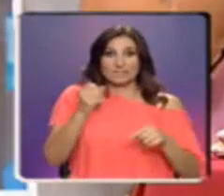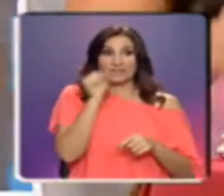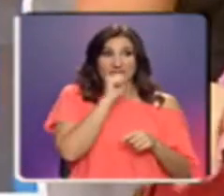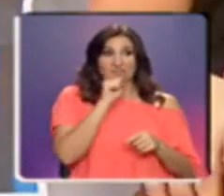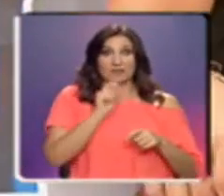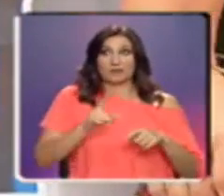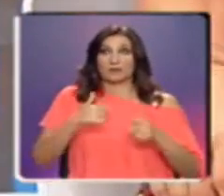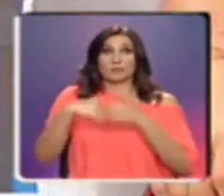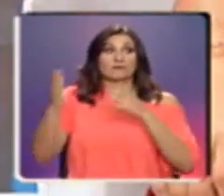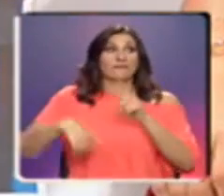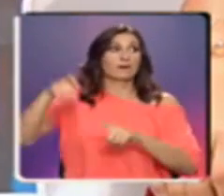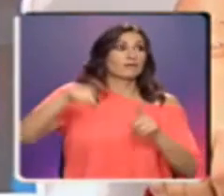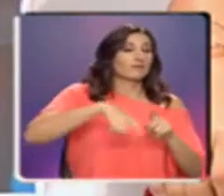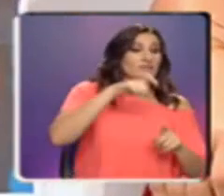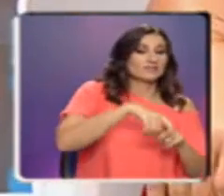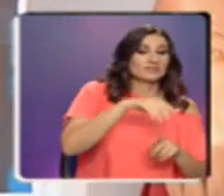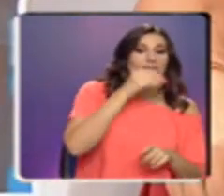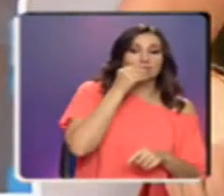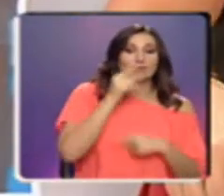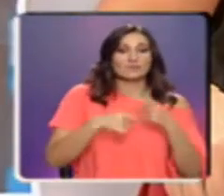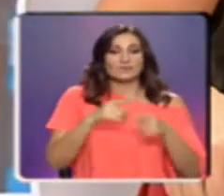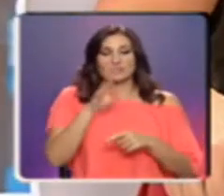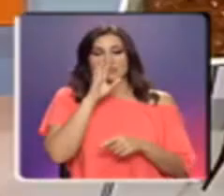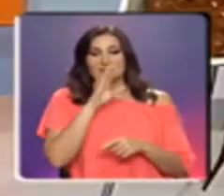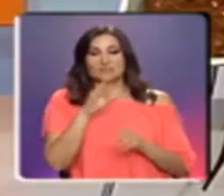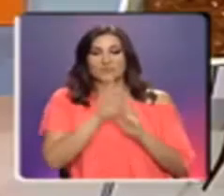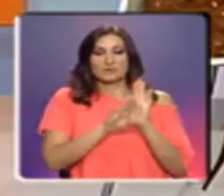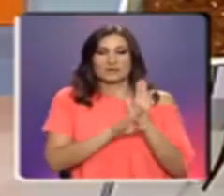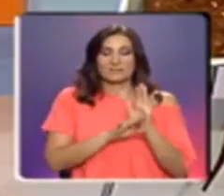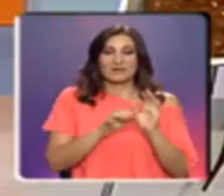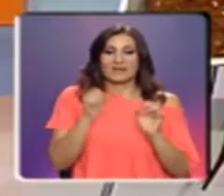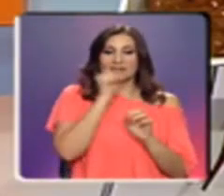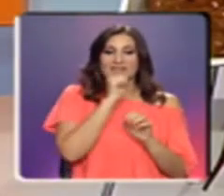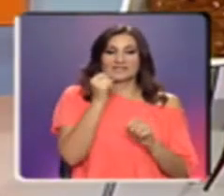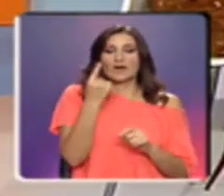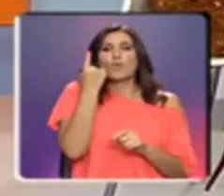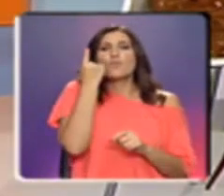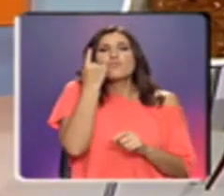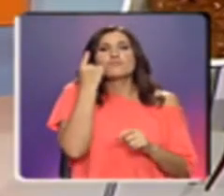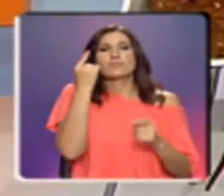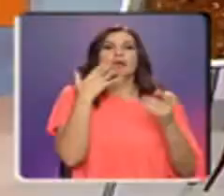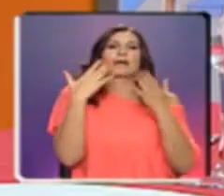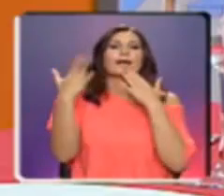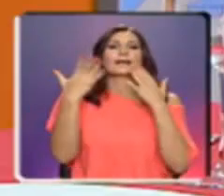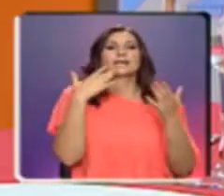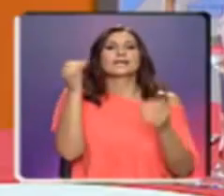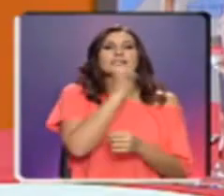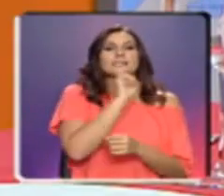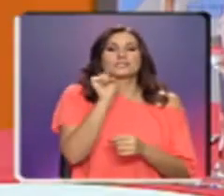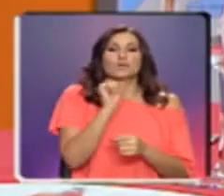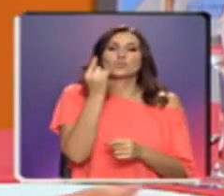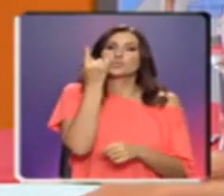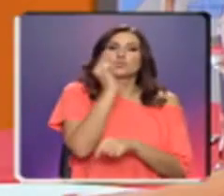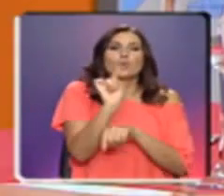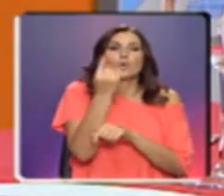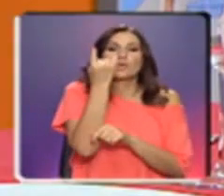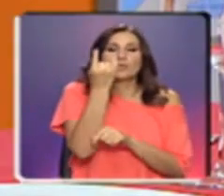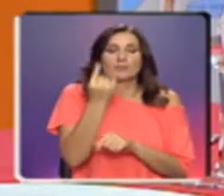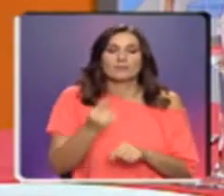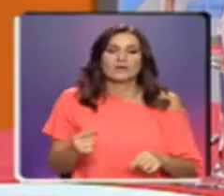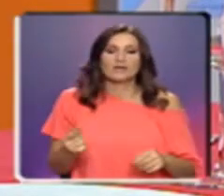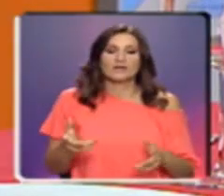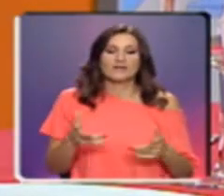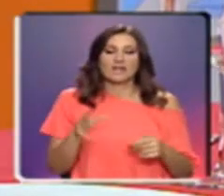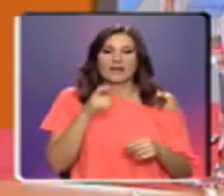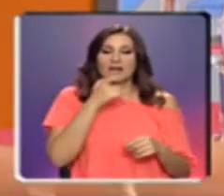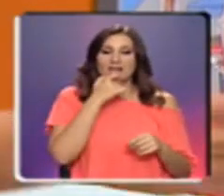Agora é assim, só como o sushi, não pode ser. Acabar este programa a cantar uma das canções que sabe de cor das suas claques. Vá. Só